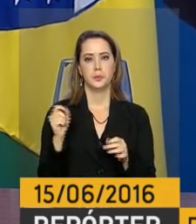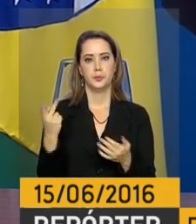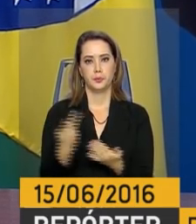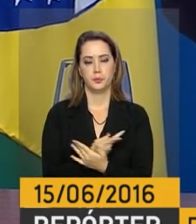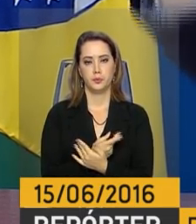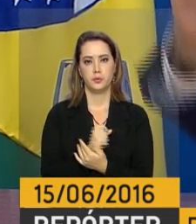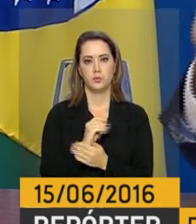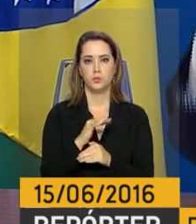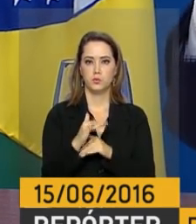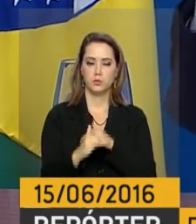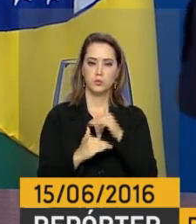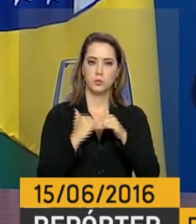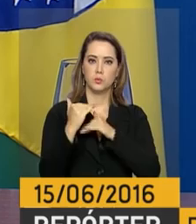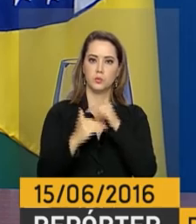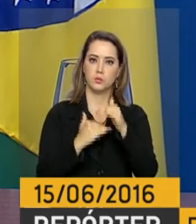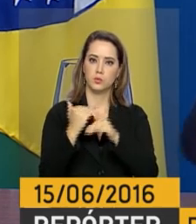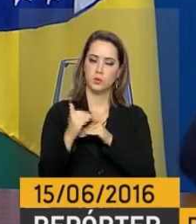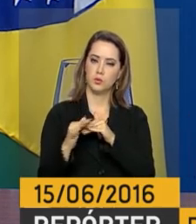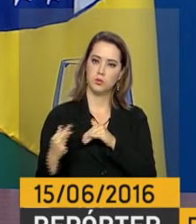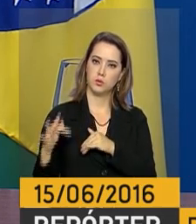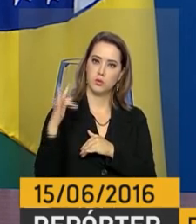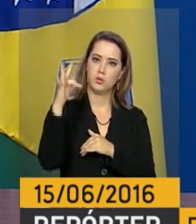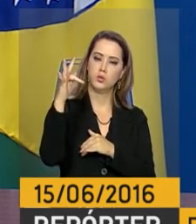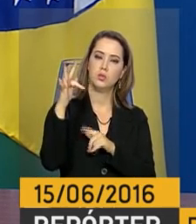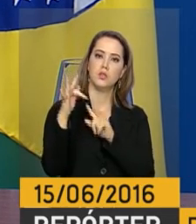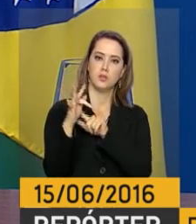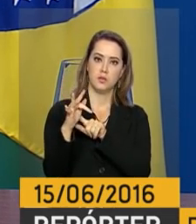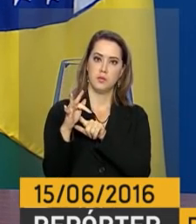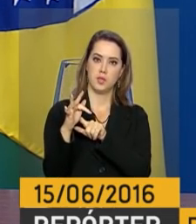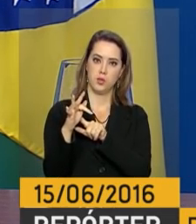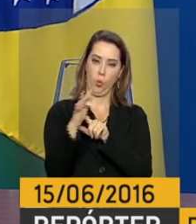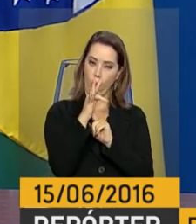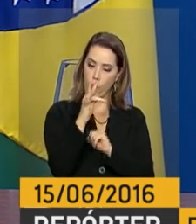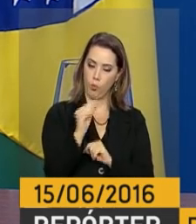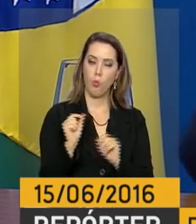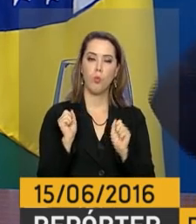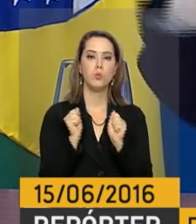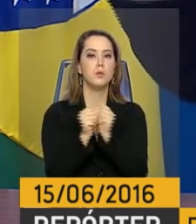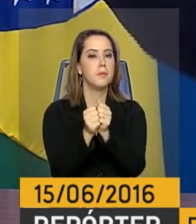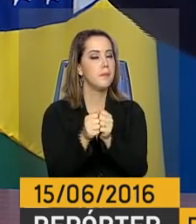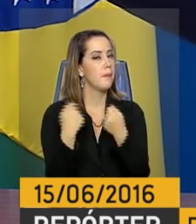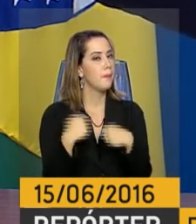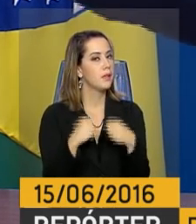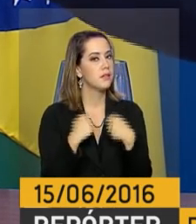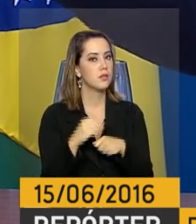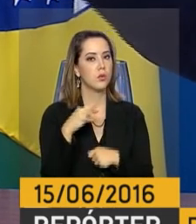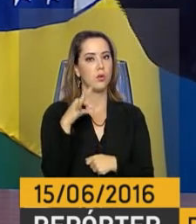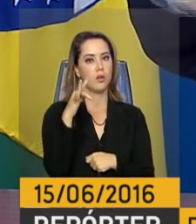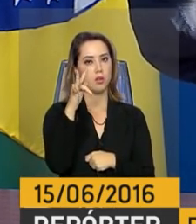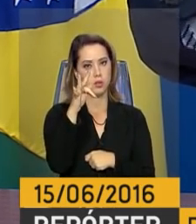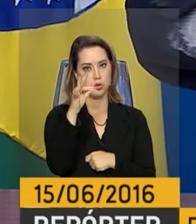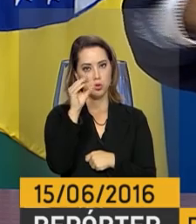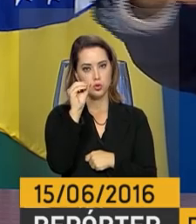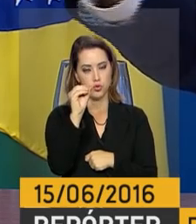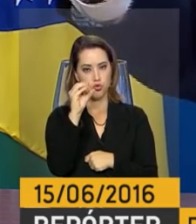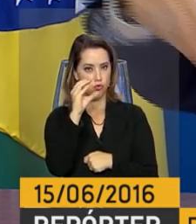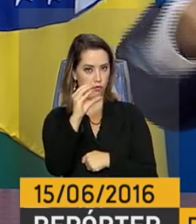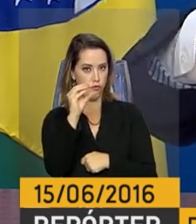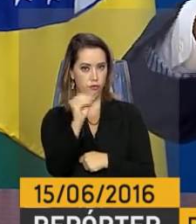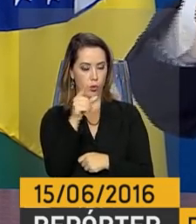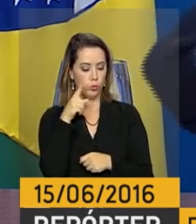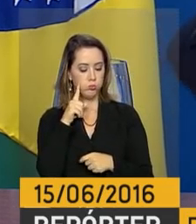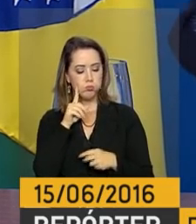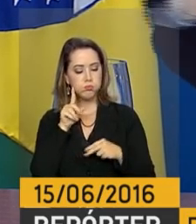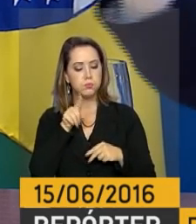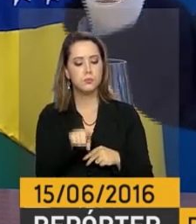crescimento de acordo com a inflação, mas que tenha foco importante na melhora da gestão e e já temos